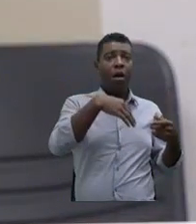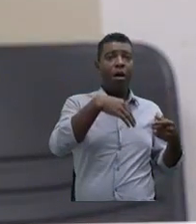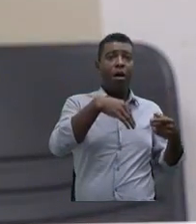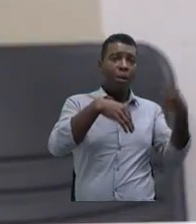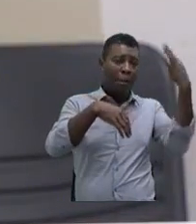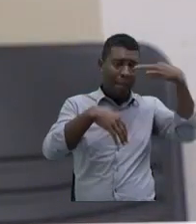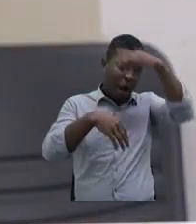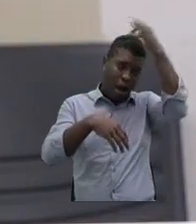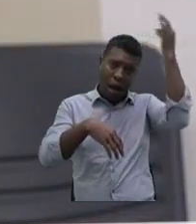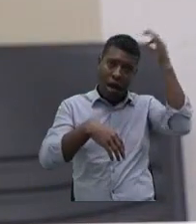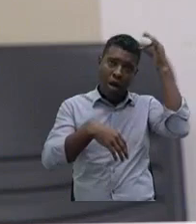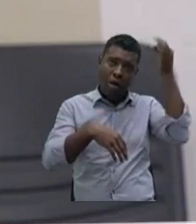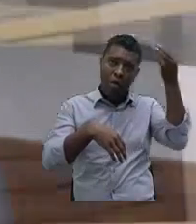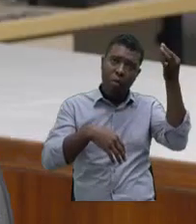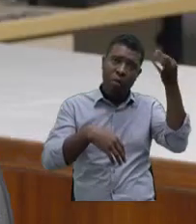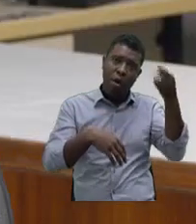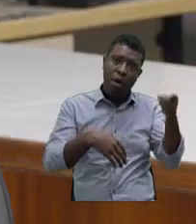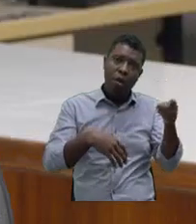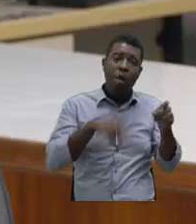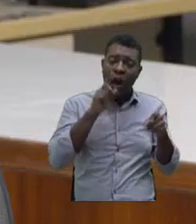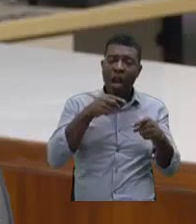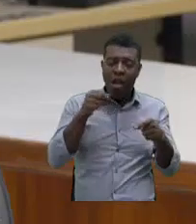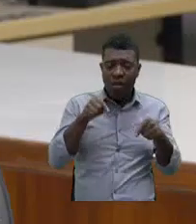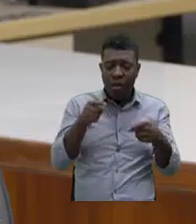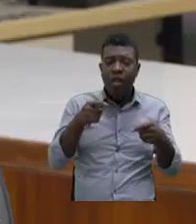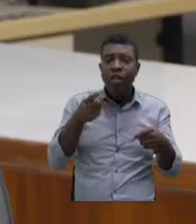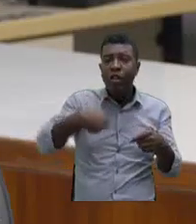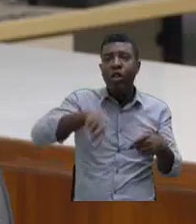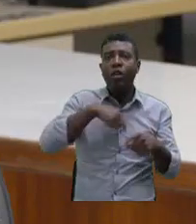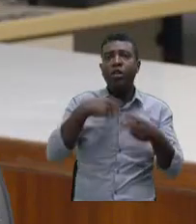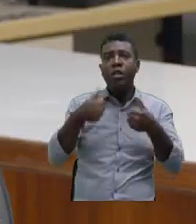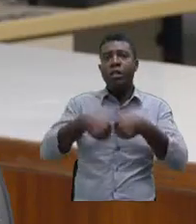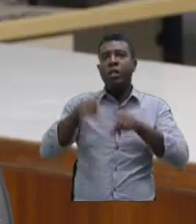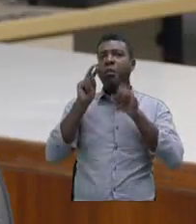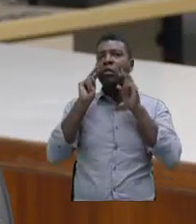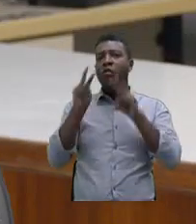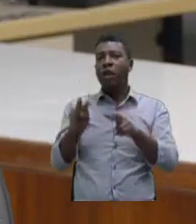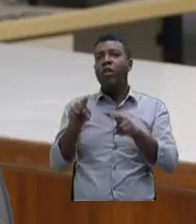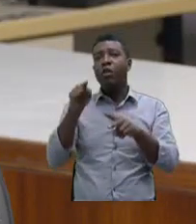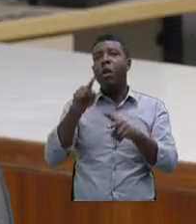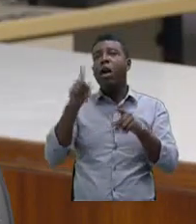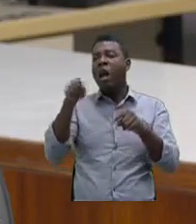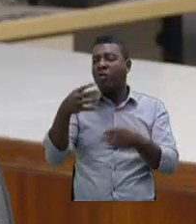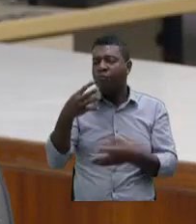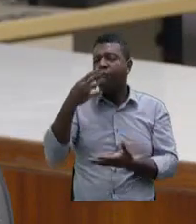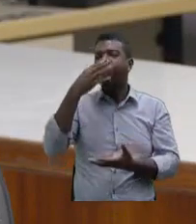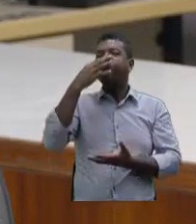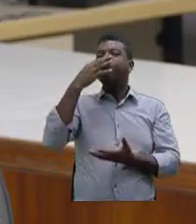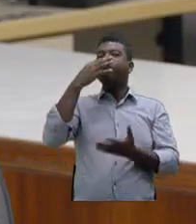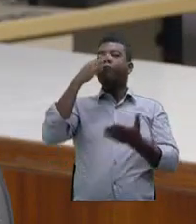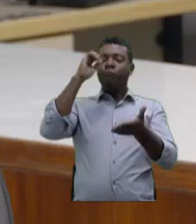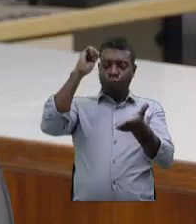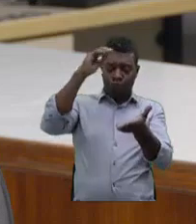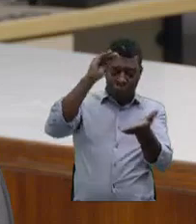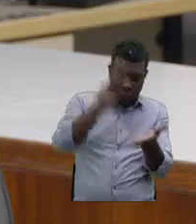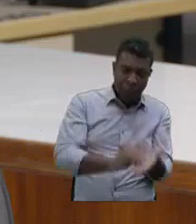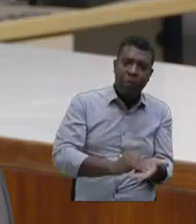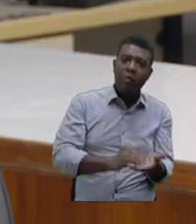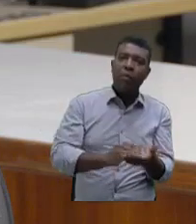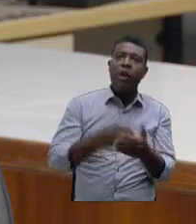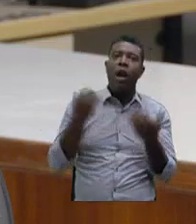nós estamos vendo. Isso tem que ser admirado, isso tem que ser registrado, isso tem que ser aplaudido. Eu